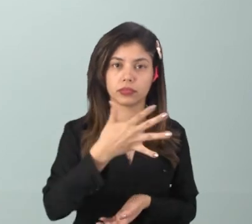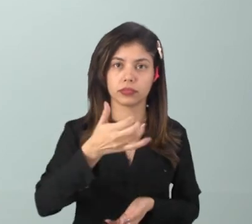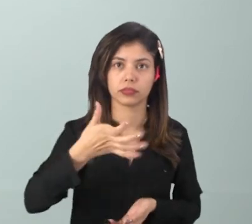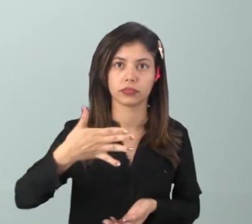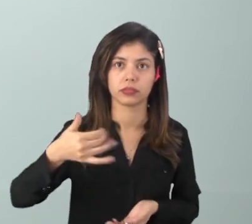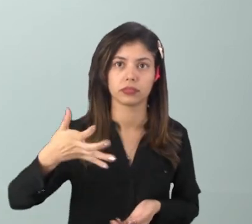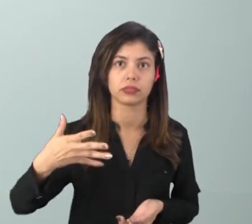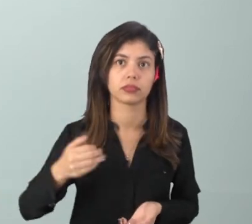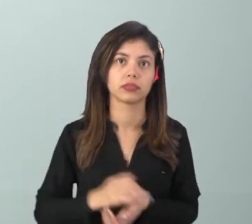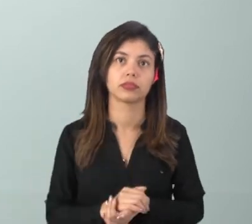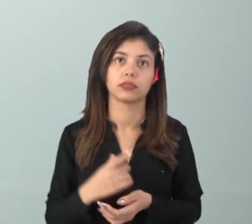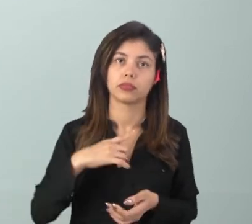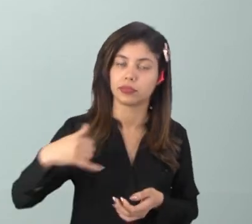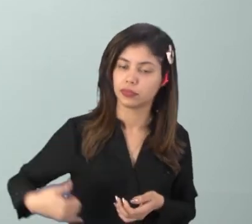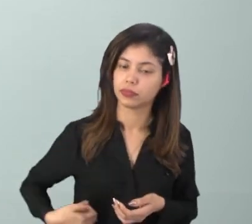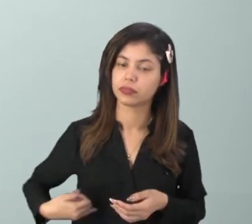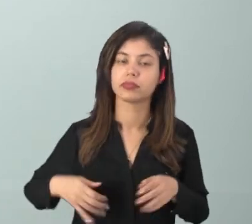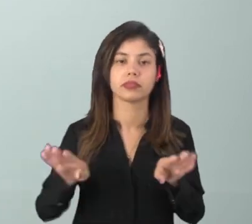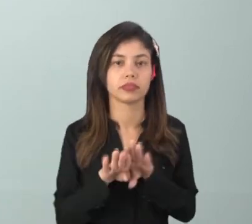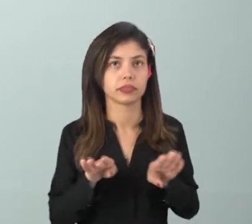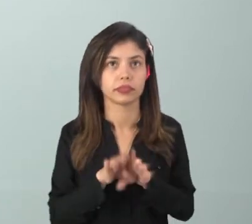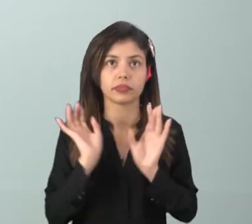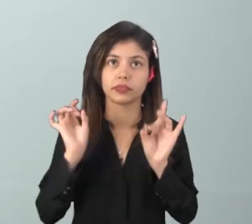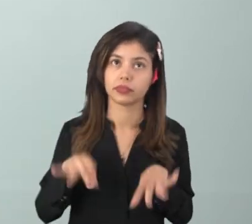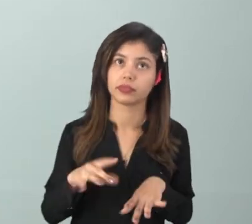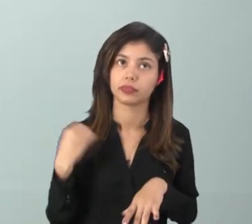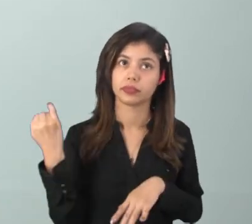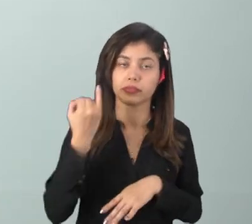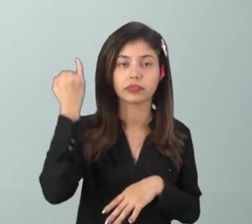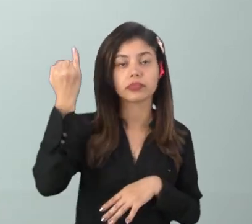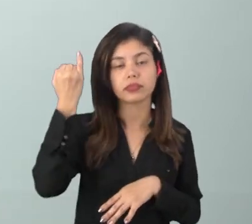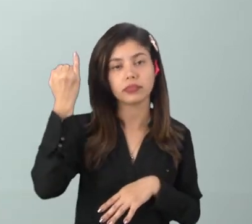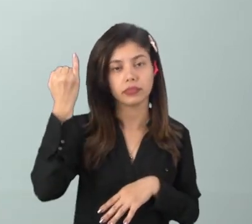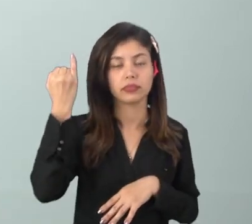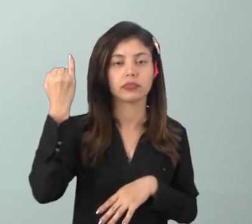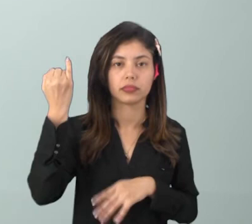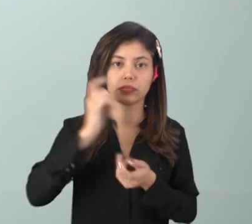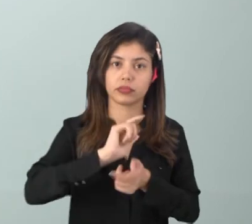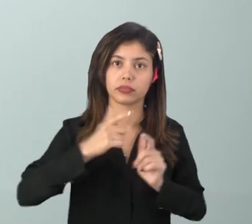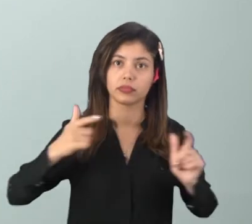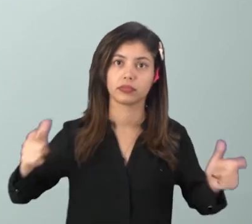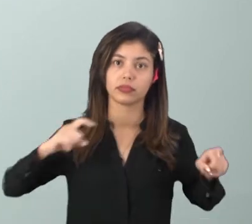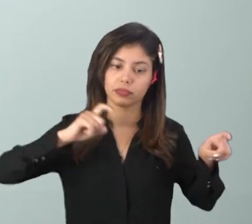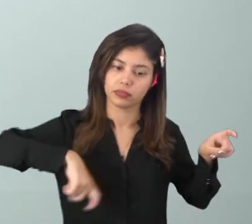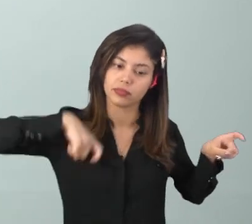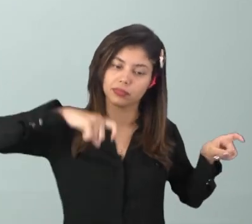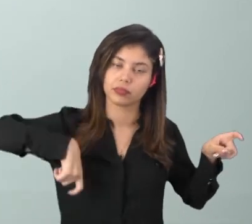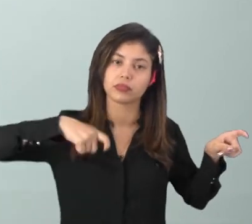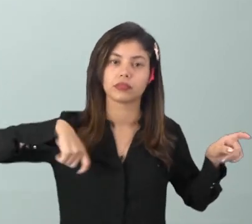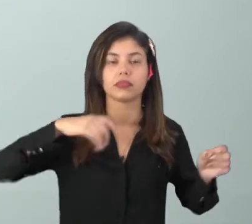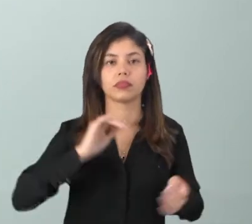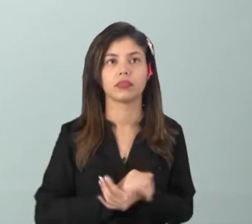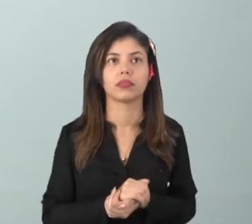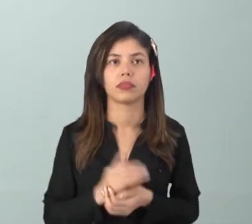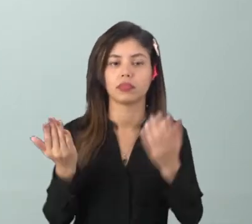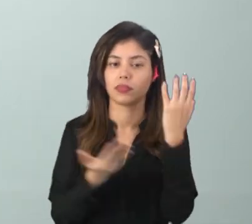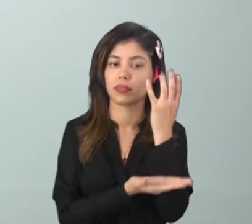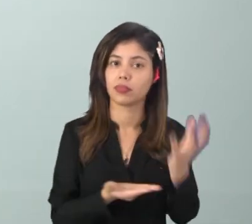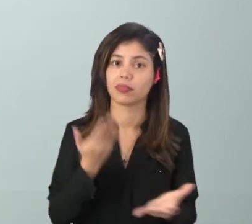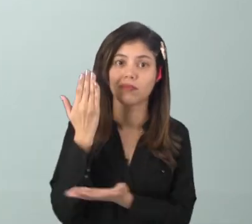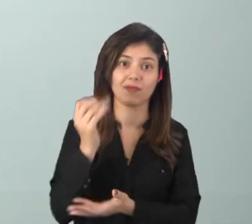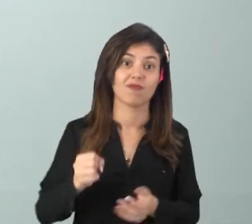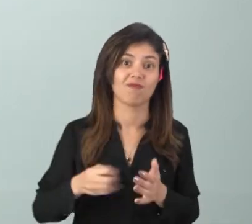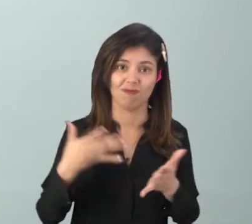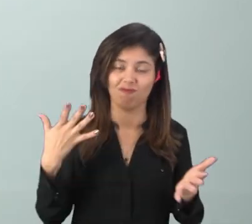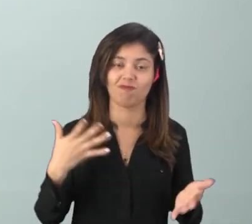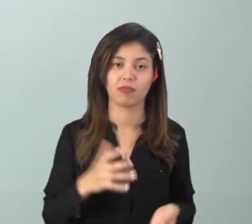é um bioma que vem sofrendo nos últimos anos também, principalmente com o crescimento da agropecuária, né? E o desmatamento desenfreado,